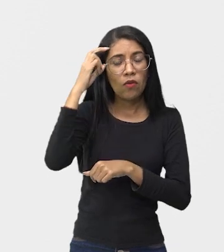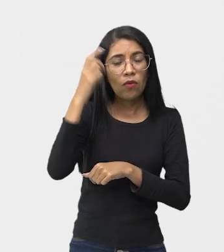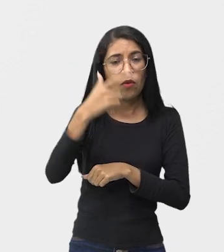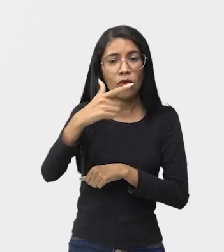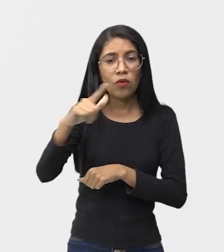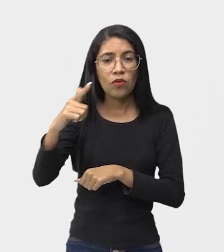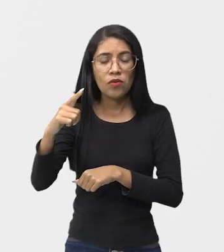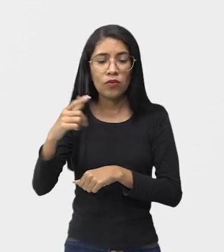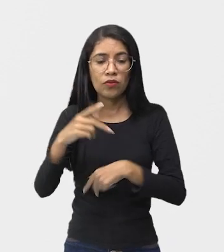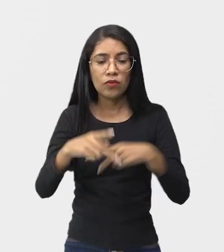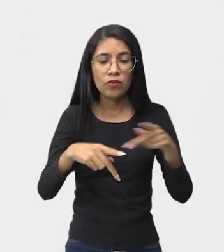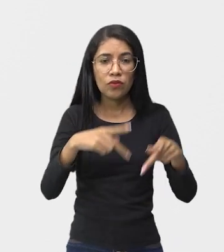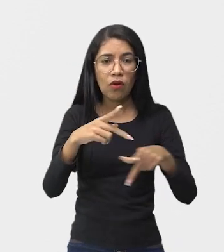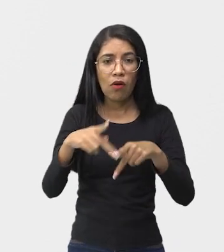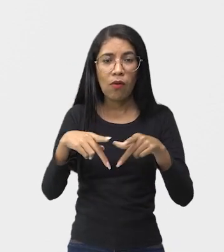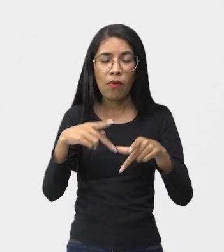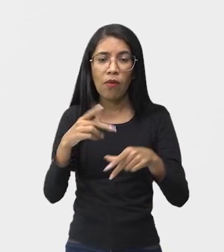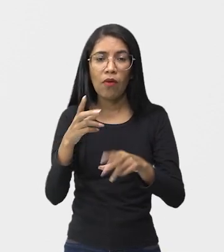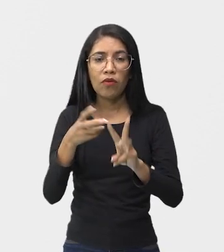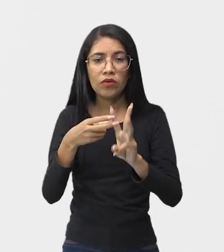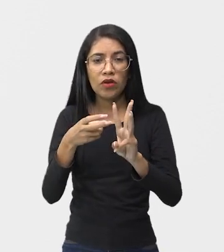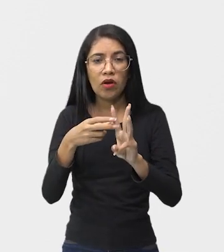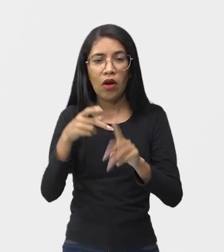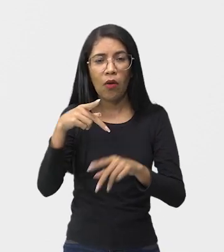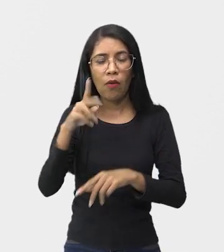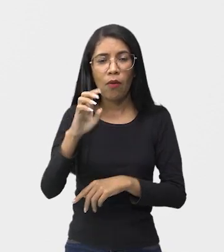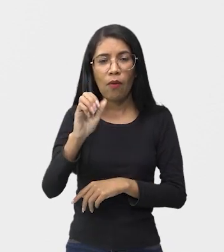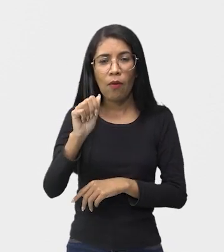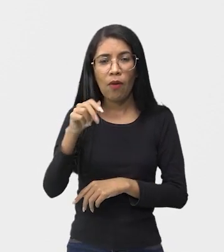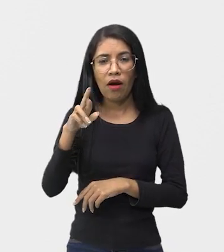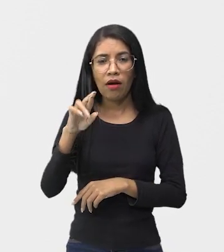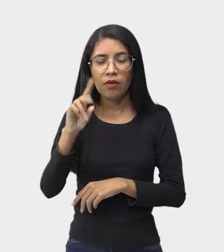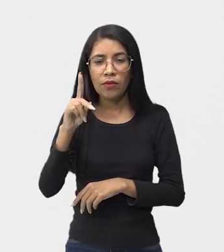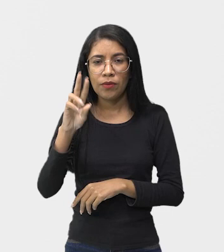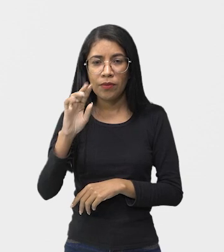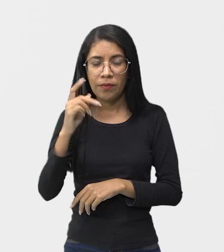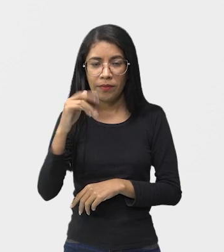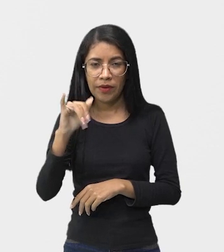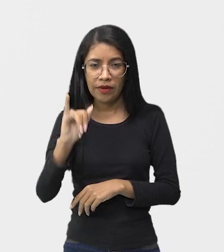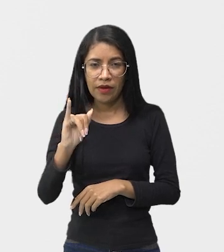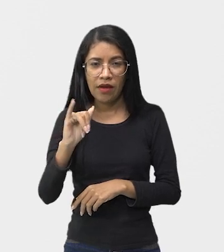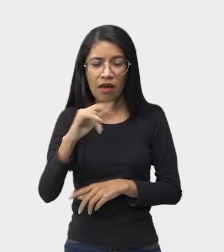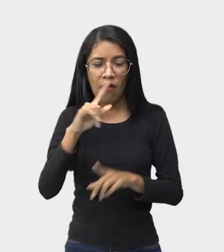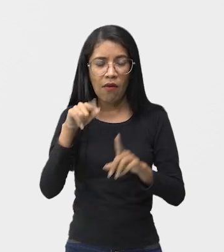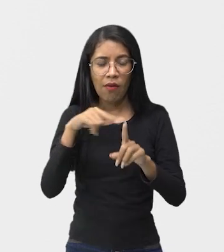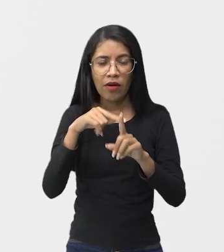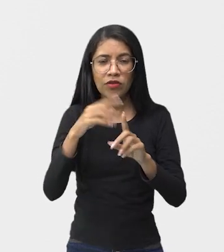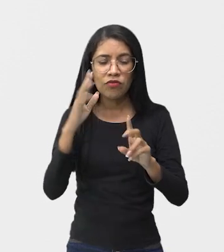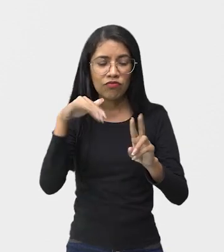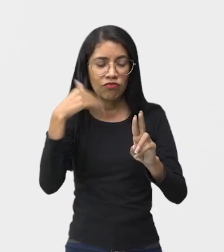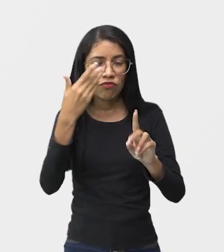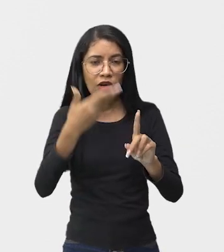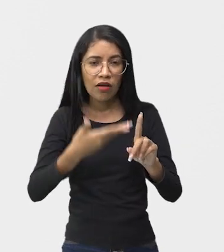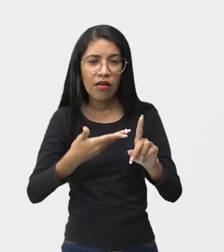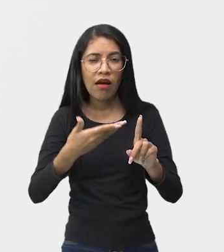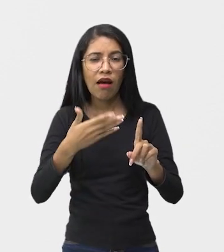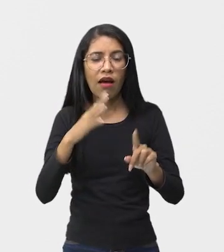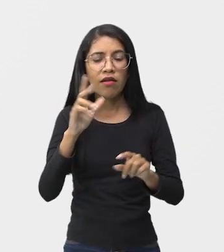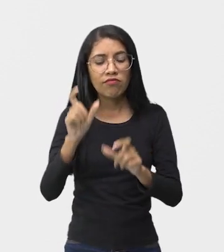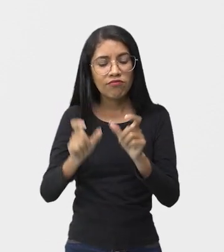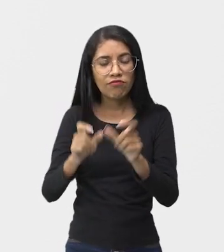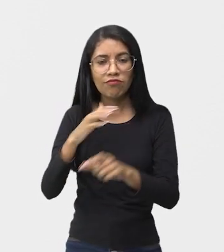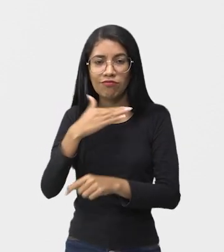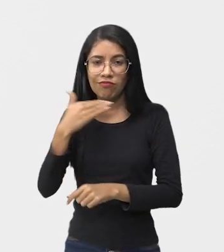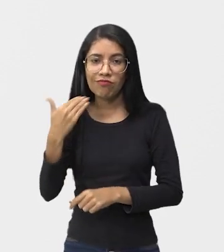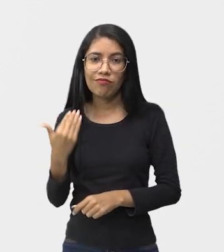povos indígenas, como o Quarupi, né? Que tem a finalidade de homenagear pessoas